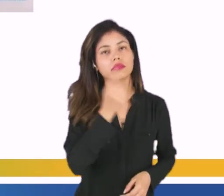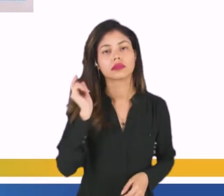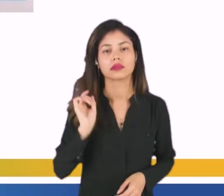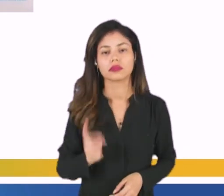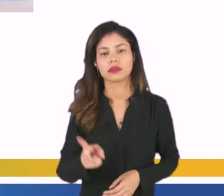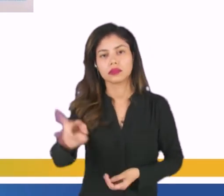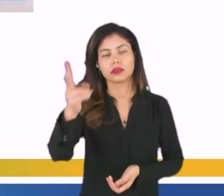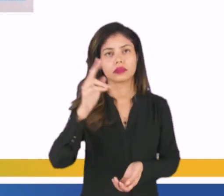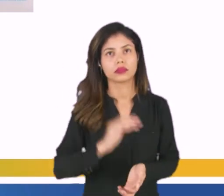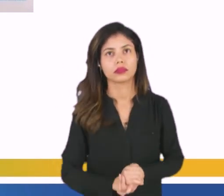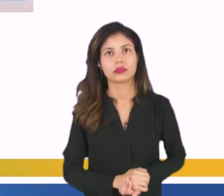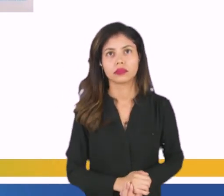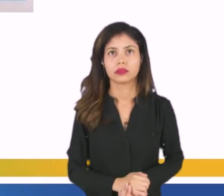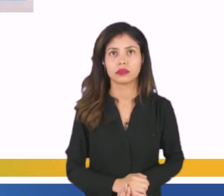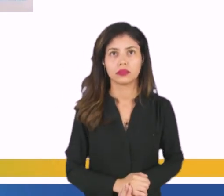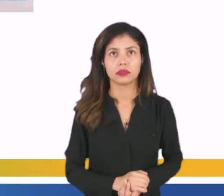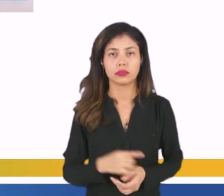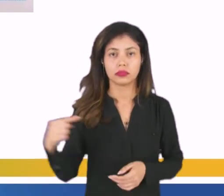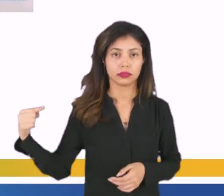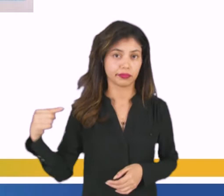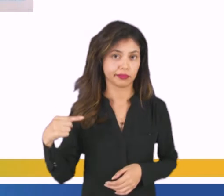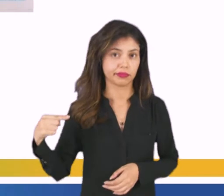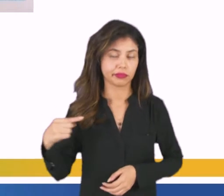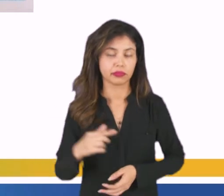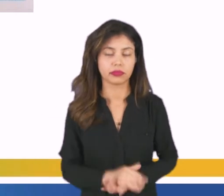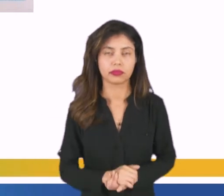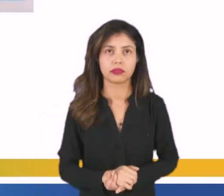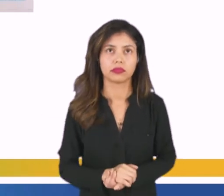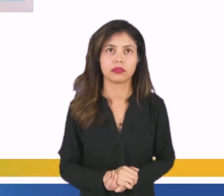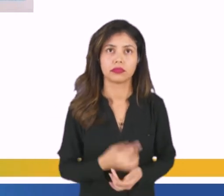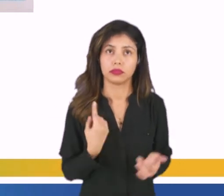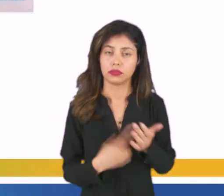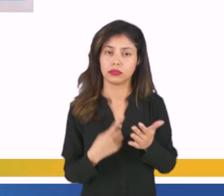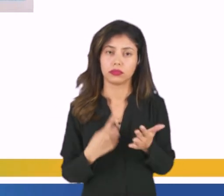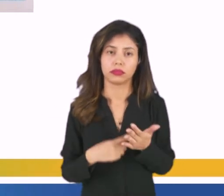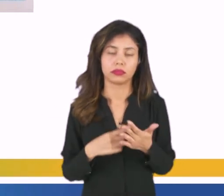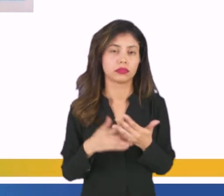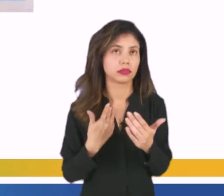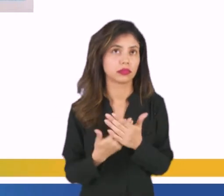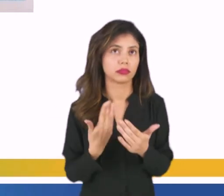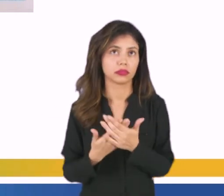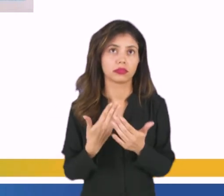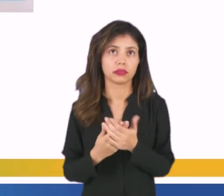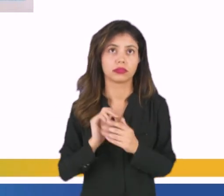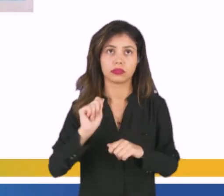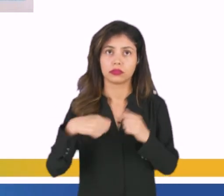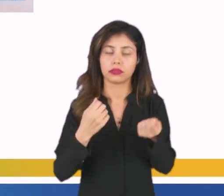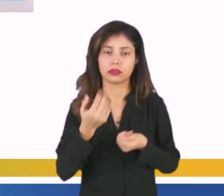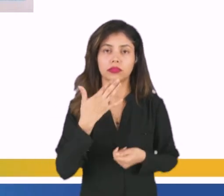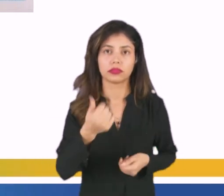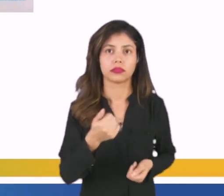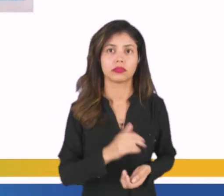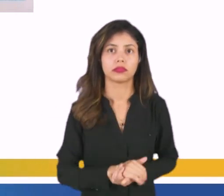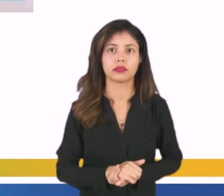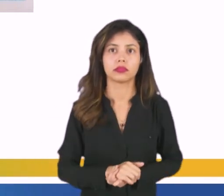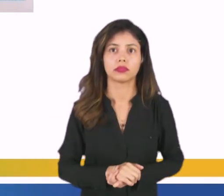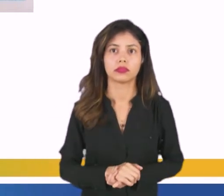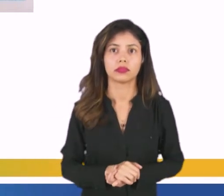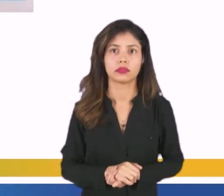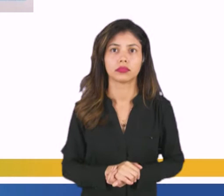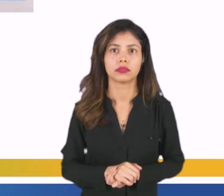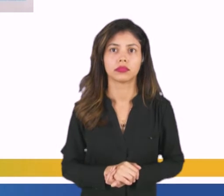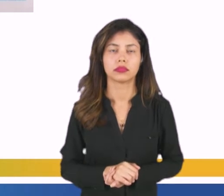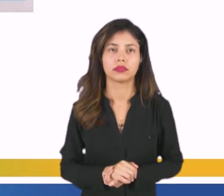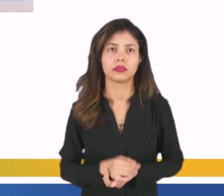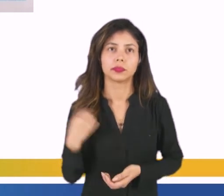ao infinito, nós teremos valores negativos. Isso de acordo com o estudo dos sinais, tudo bem? Então, a